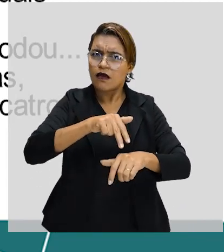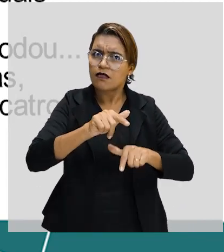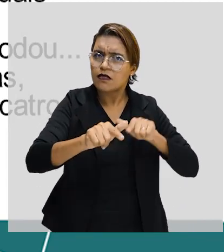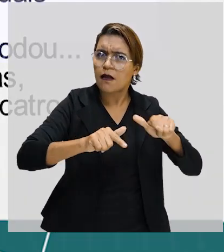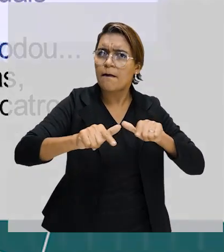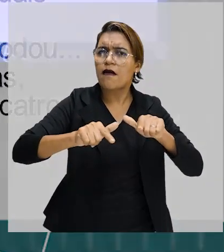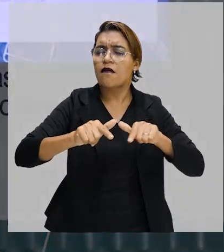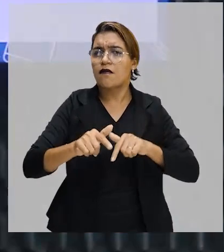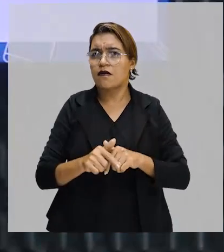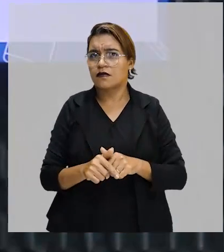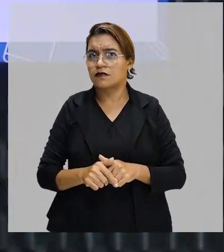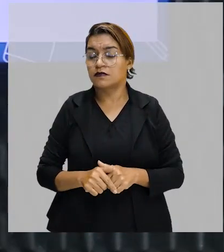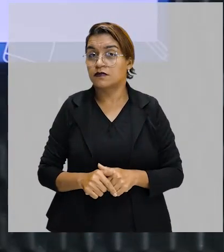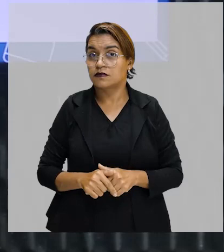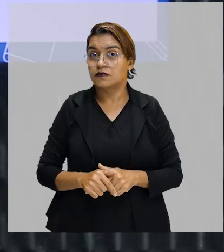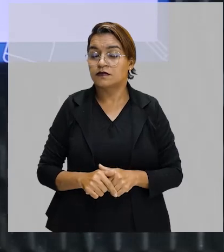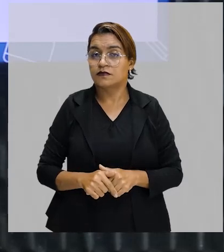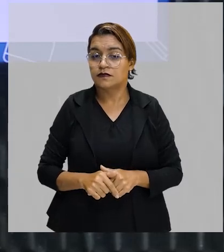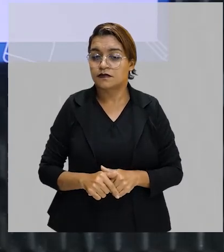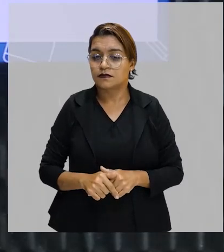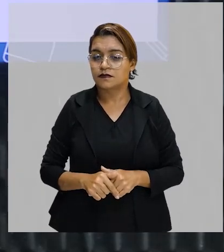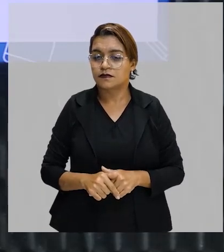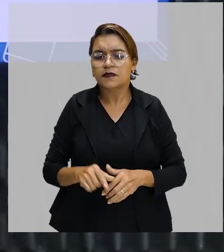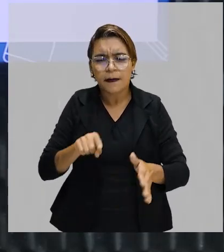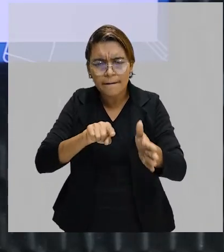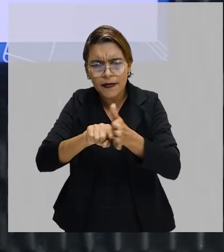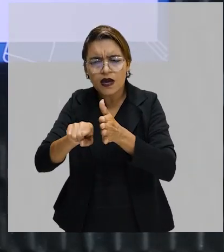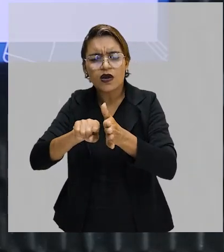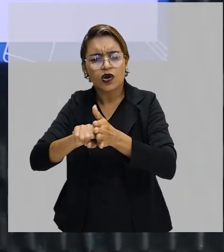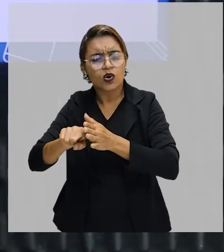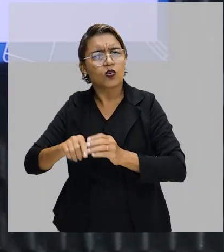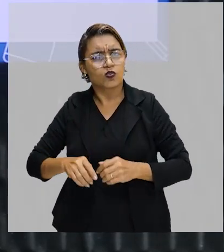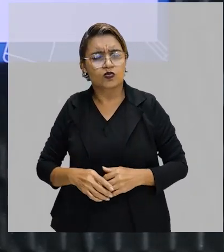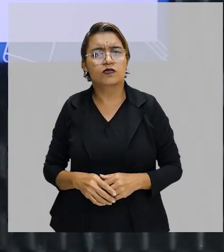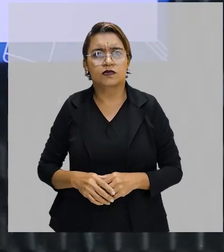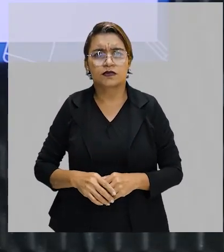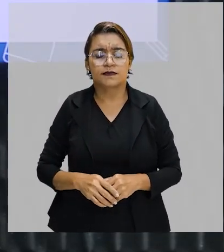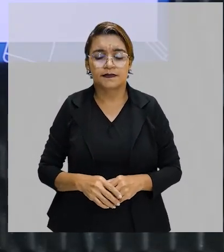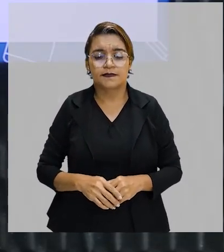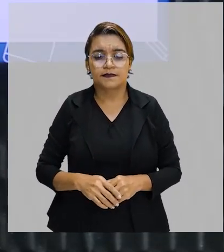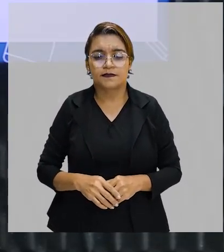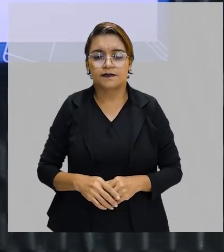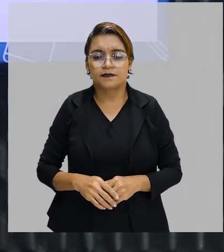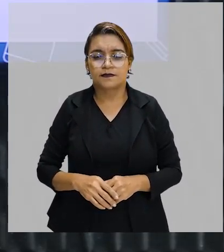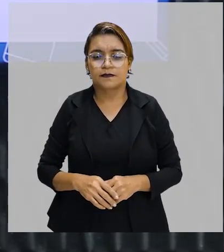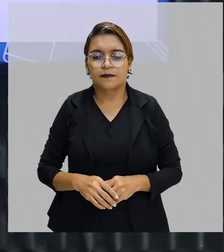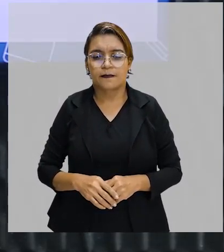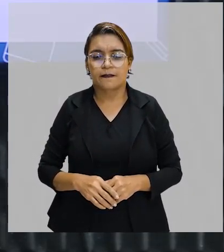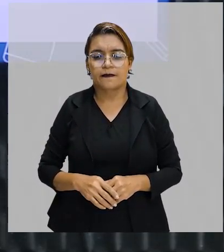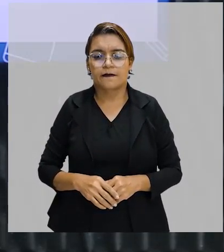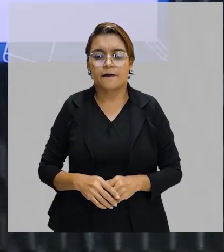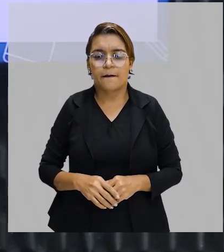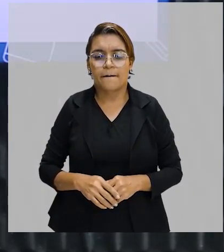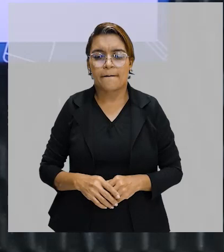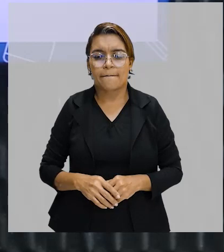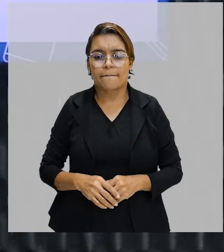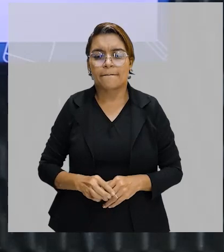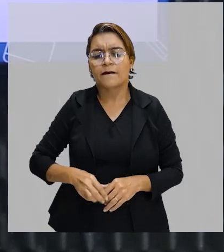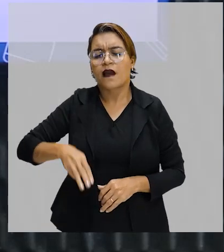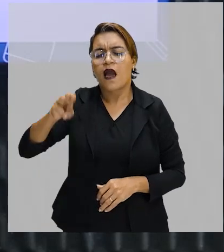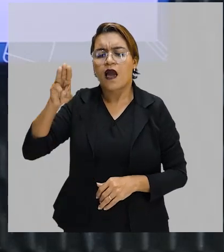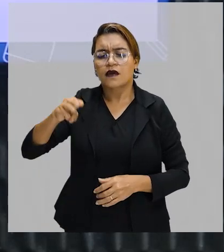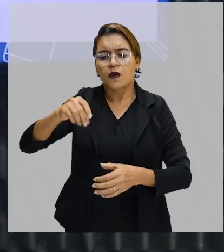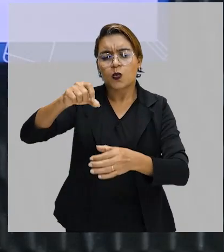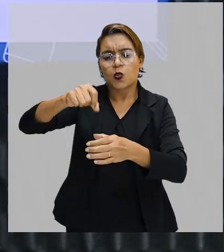quem é esfrega e vai encerra pergunta Ainda as Acácias vermelhas e sensuais com os lábios das tuas meninas quem